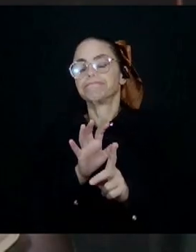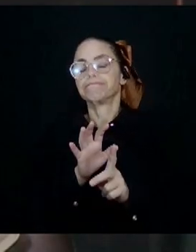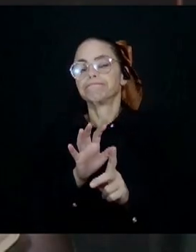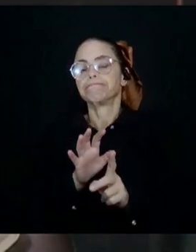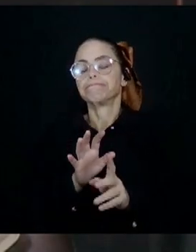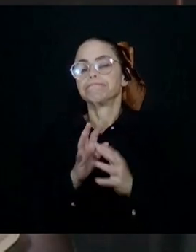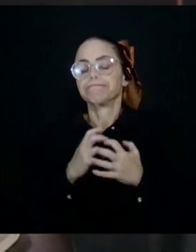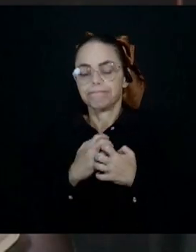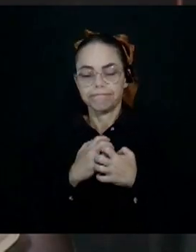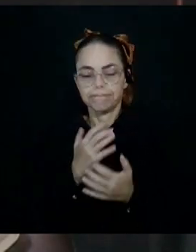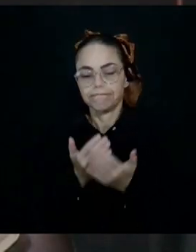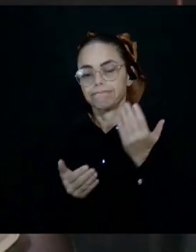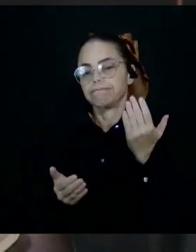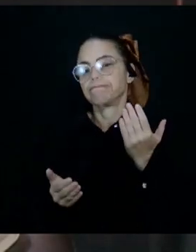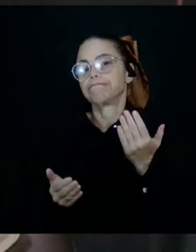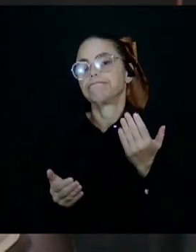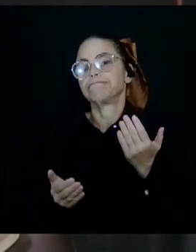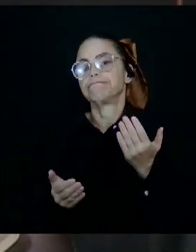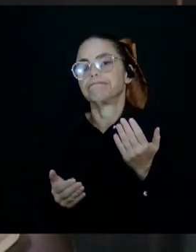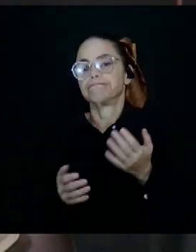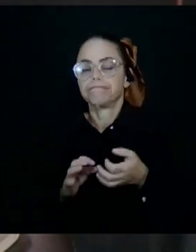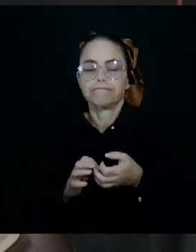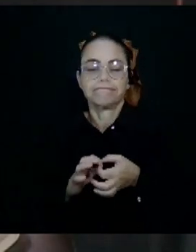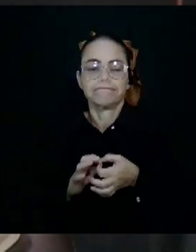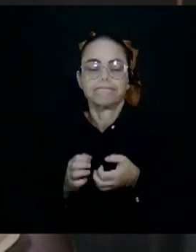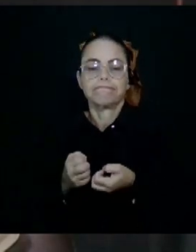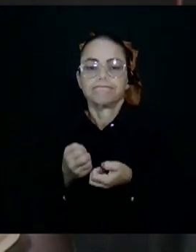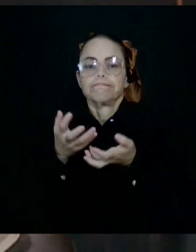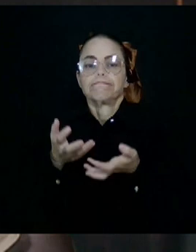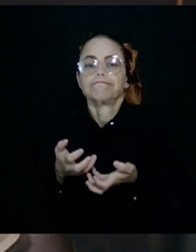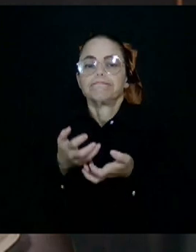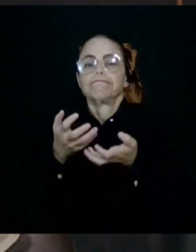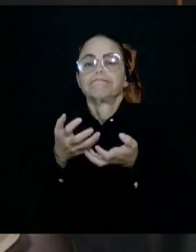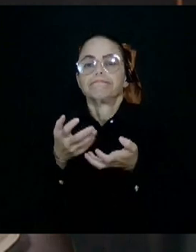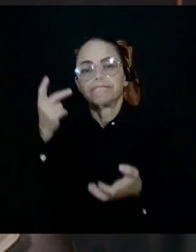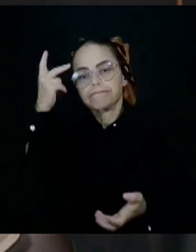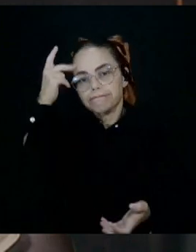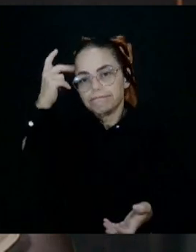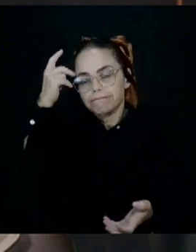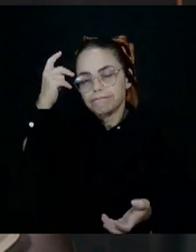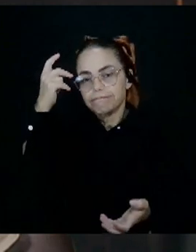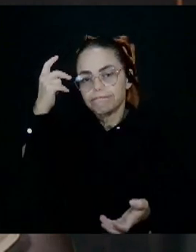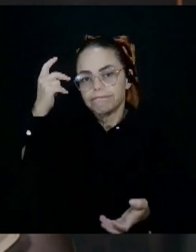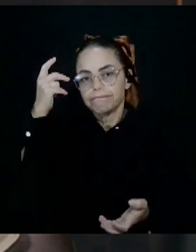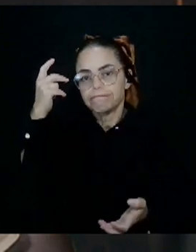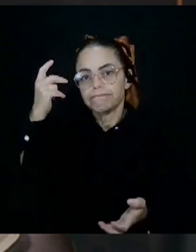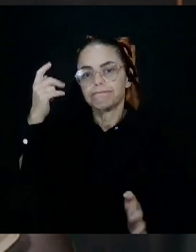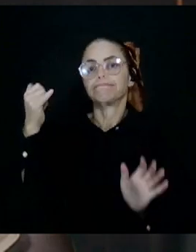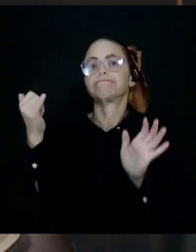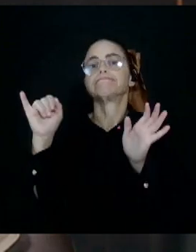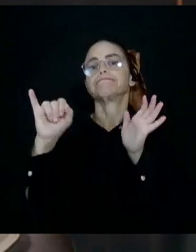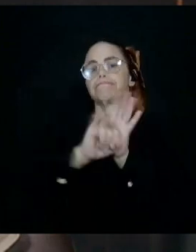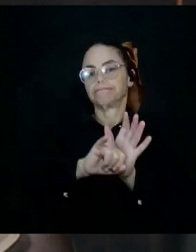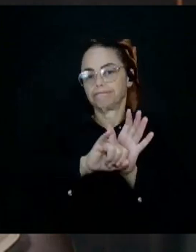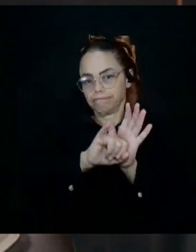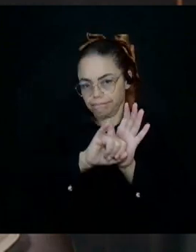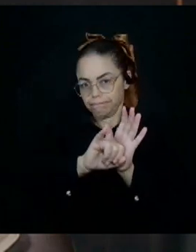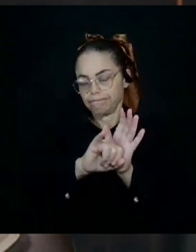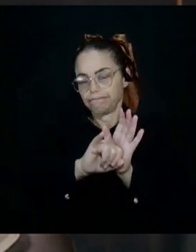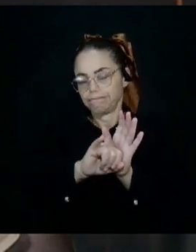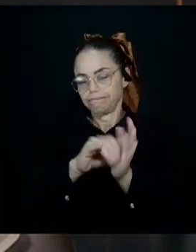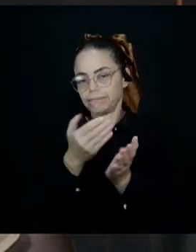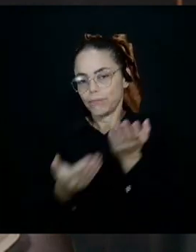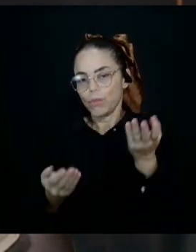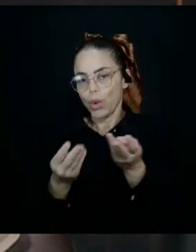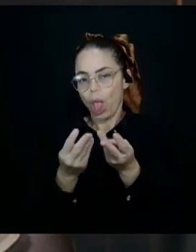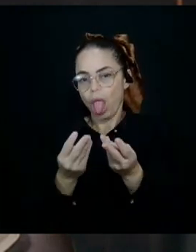nossa espontaneidade, a nossa naturalidade, a nossa autenticidade, né? Excelente! Então,